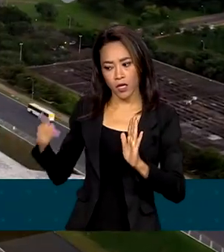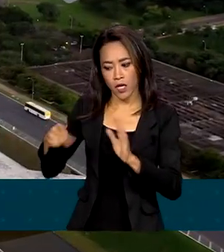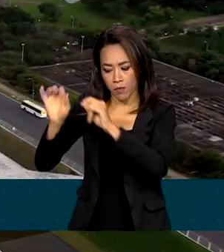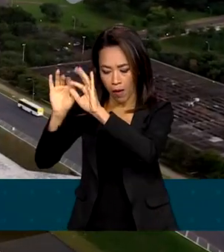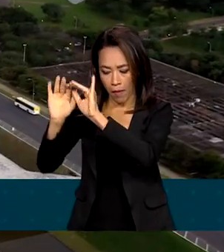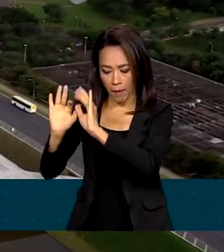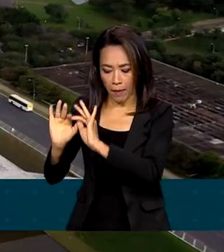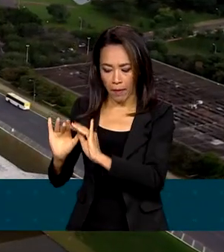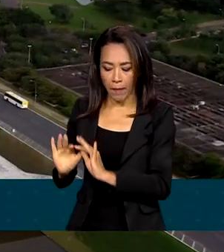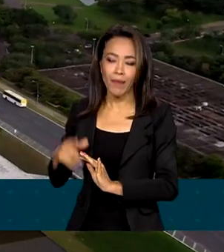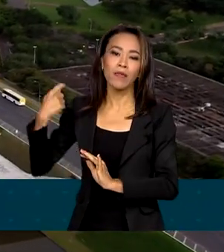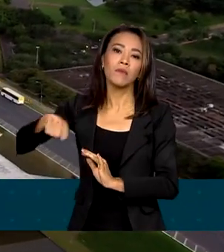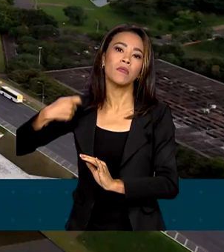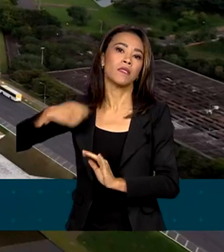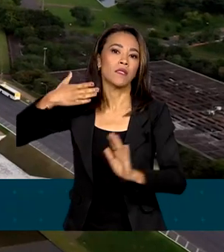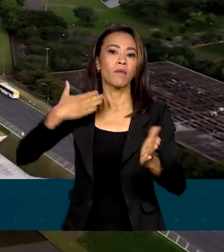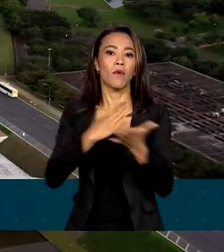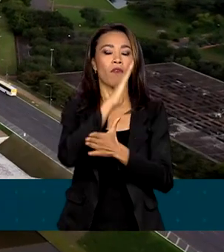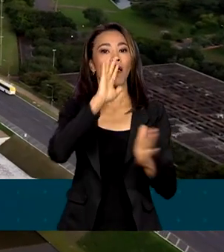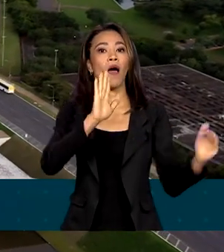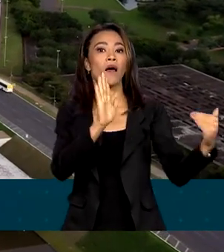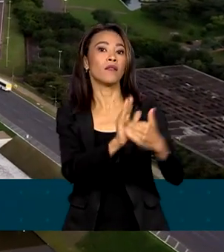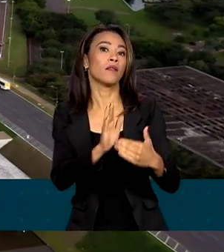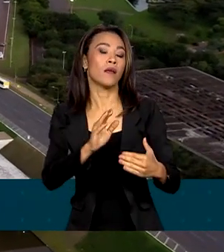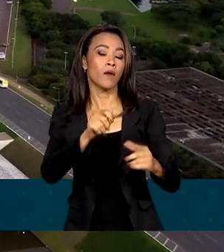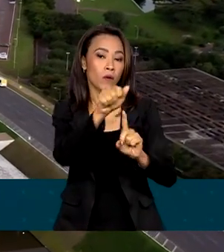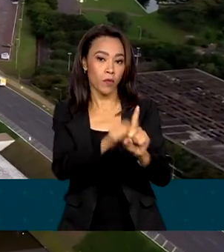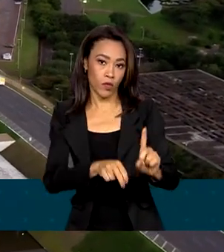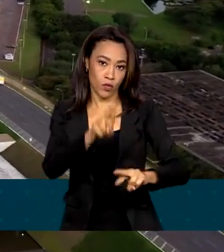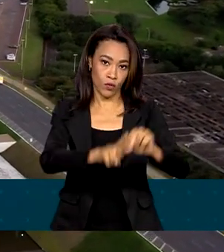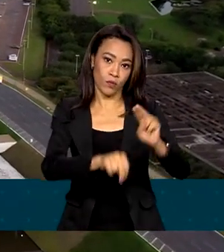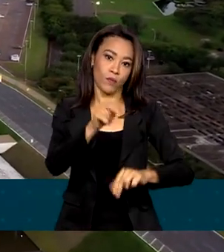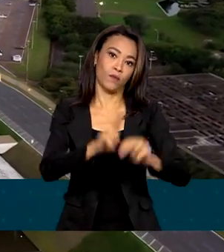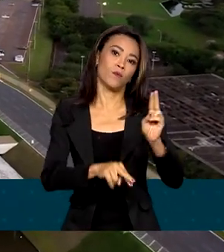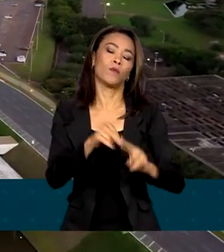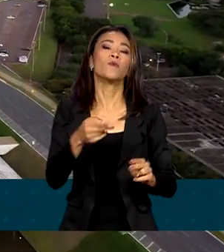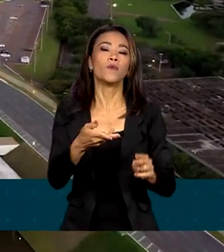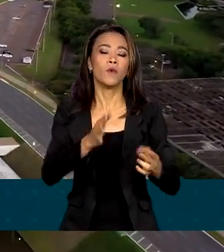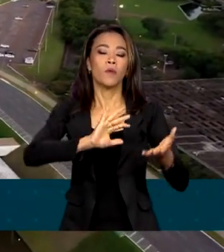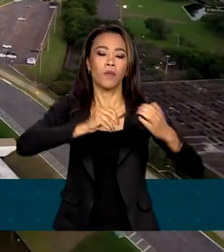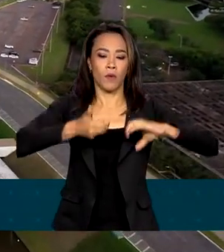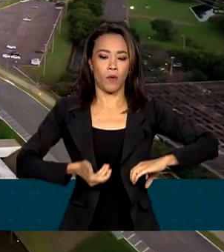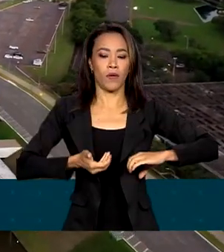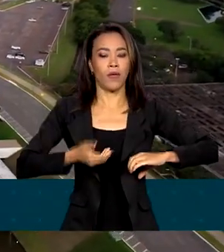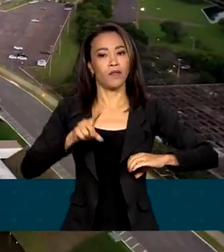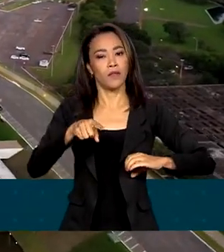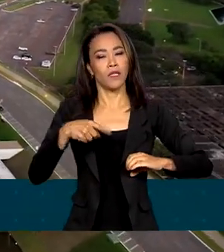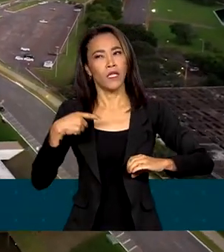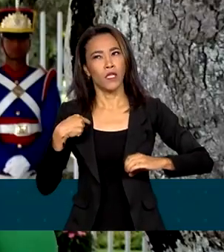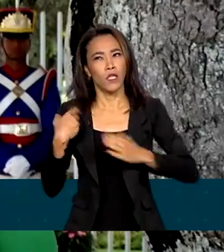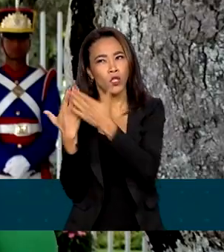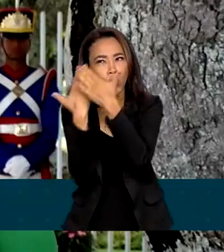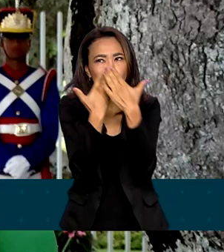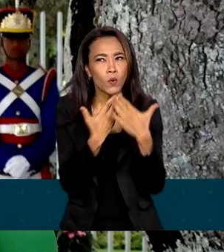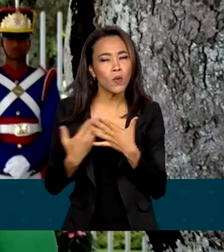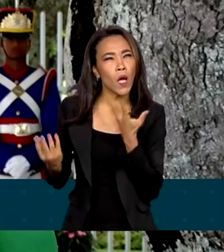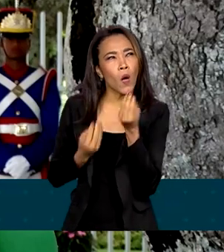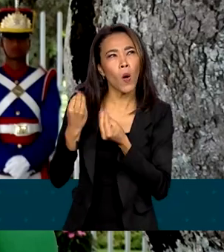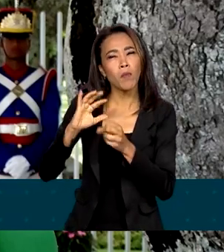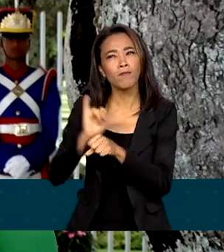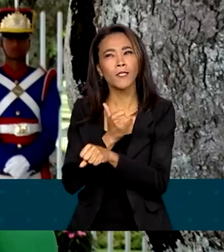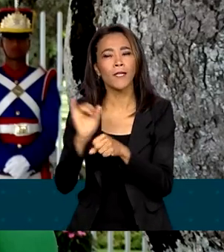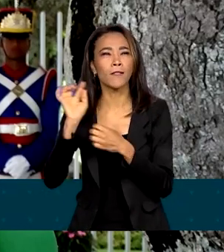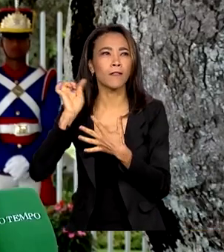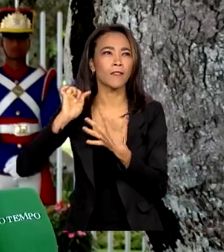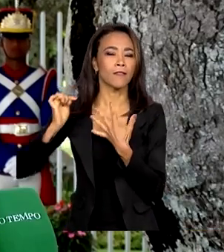que precisam ser aprovadas até junho pelo Congresso Nacional, e disse que o governo estuda alternativas. Vamos construir